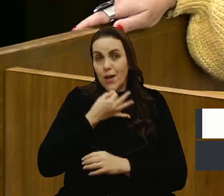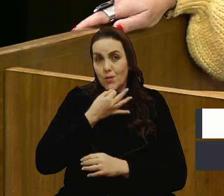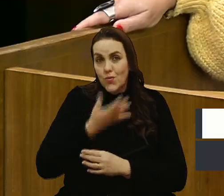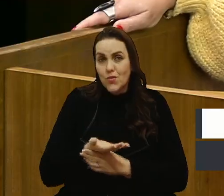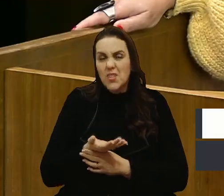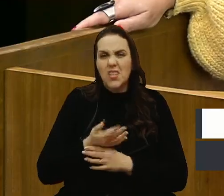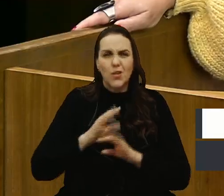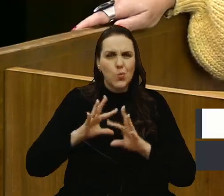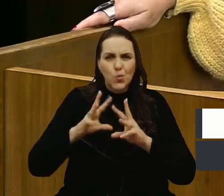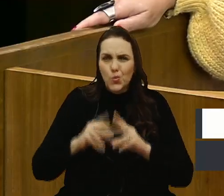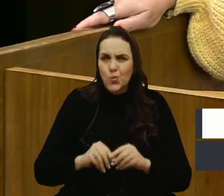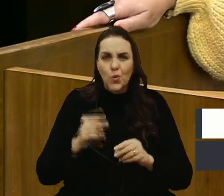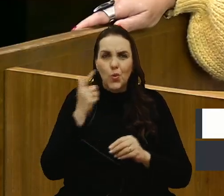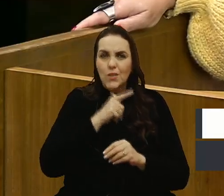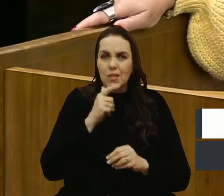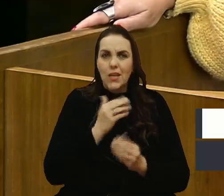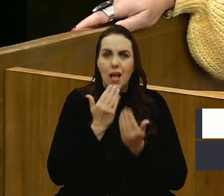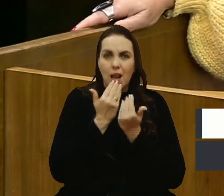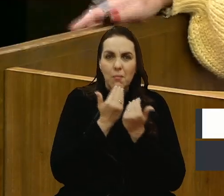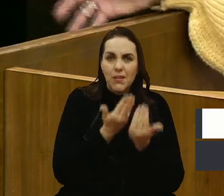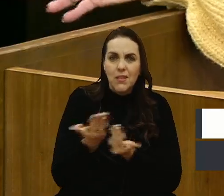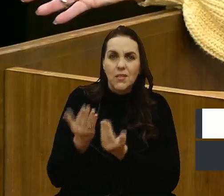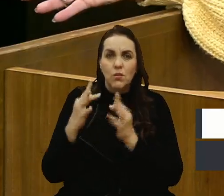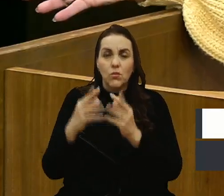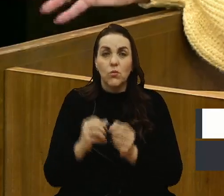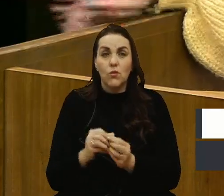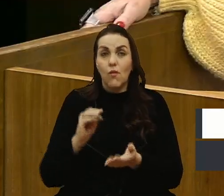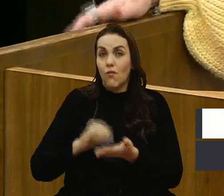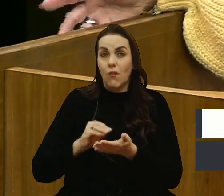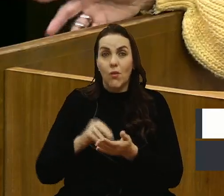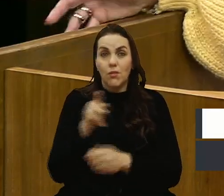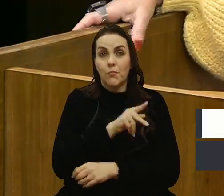tudo. Com alimentação, com tudo. Faltou